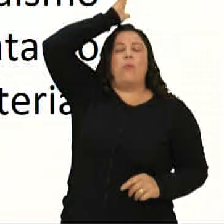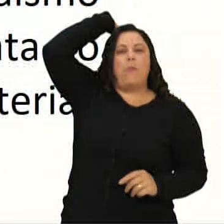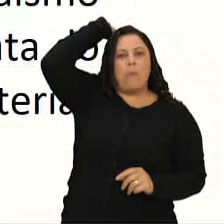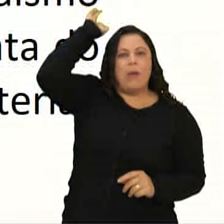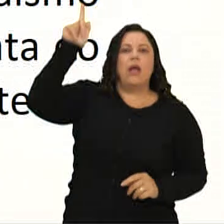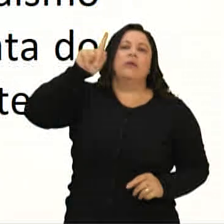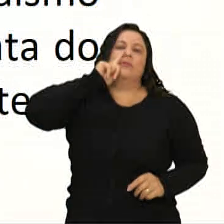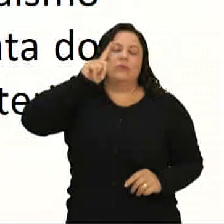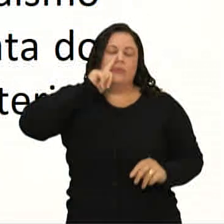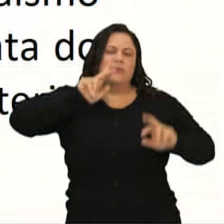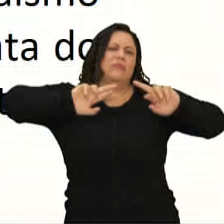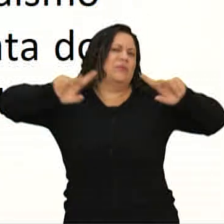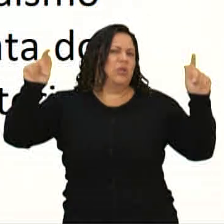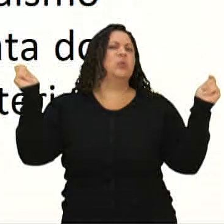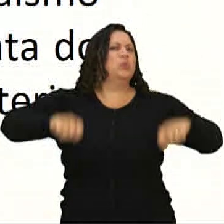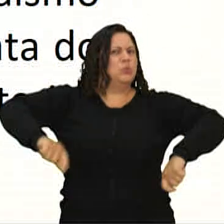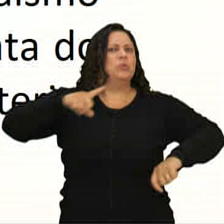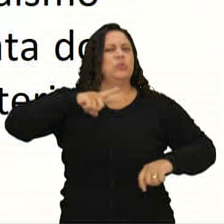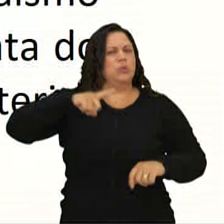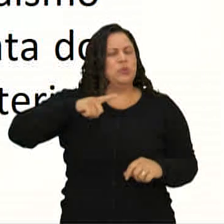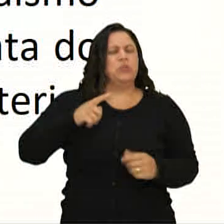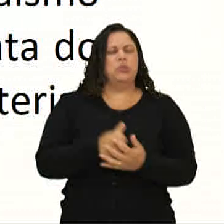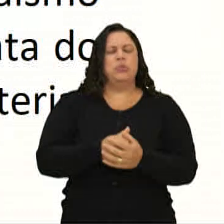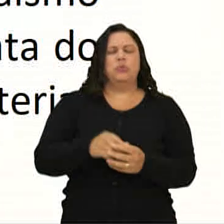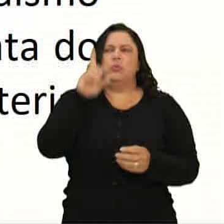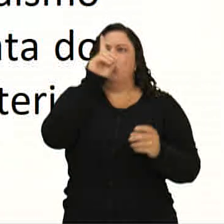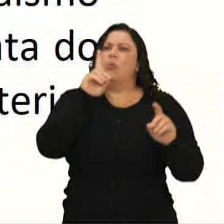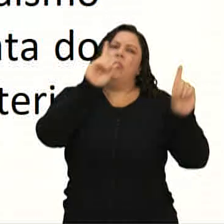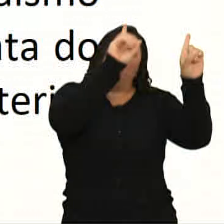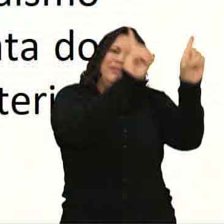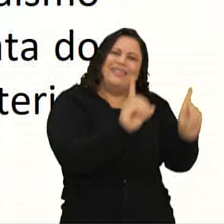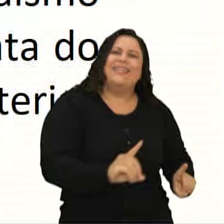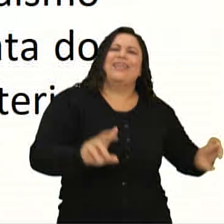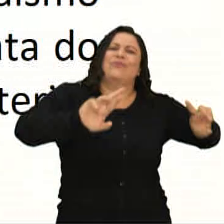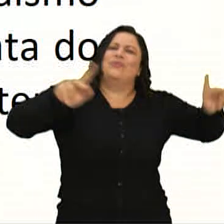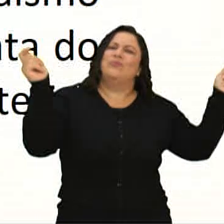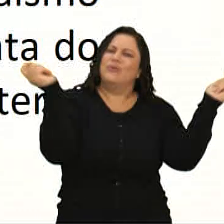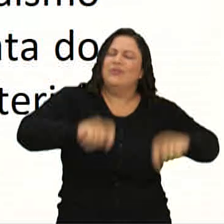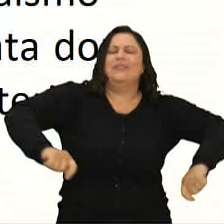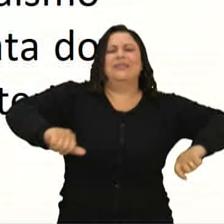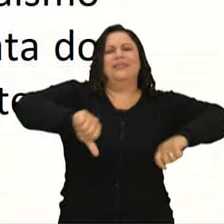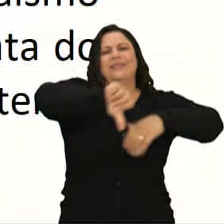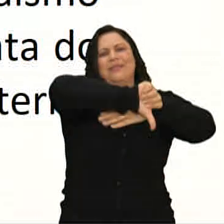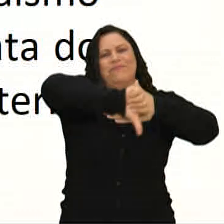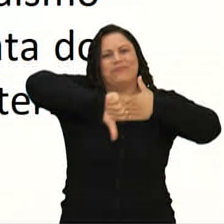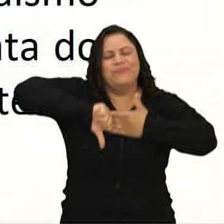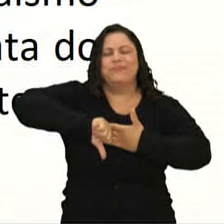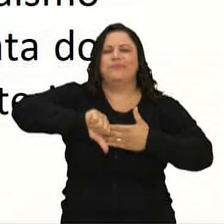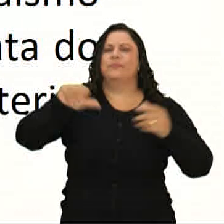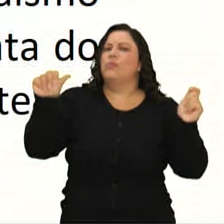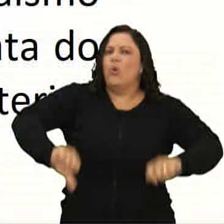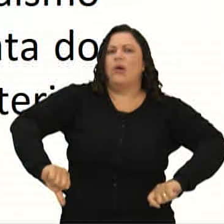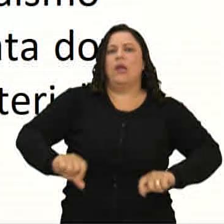tinham deuses que podiam ser imorais e diferentes com a humanidade. O judaísmo